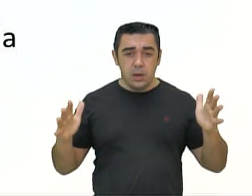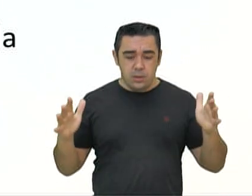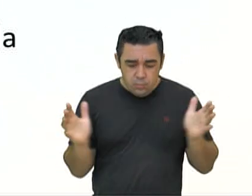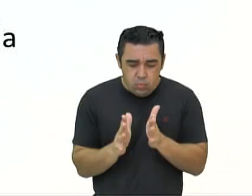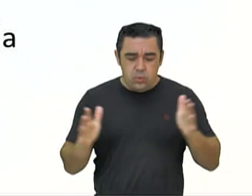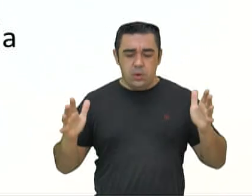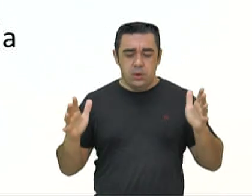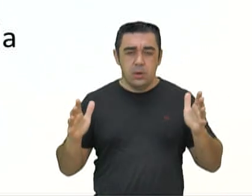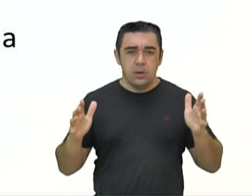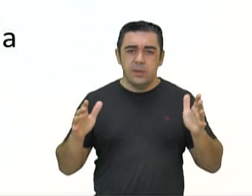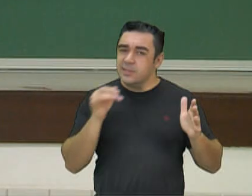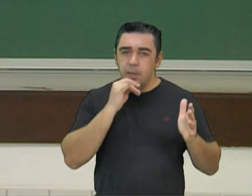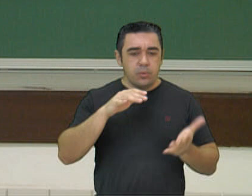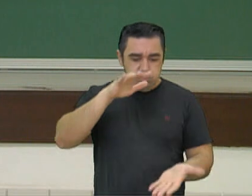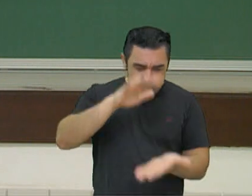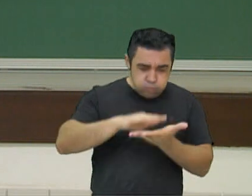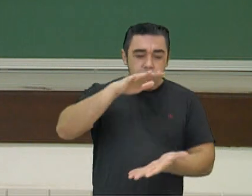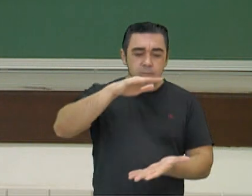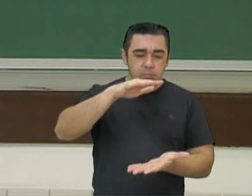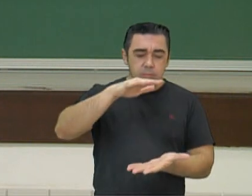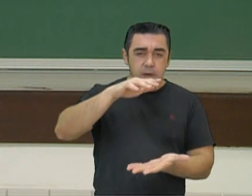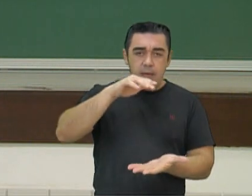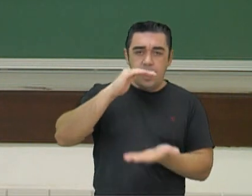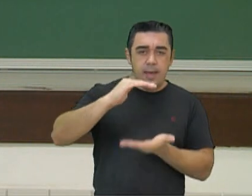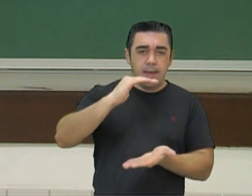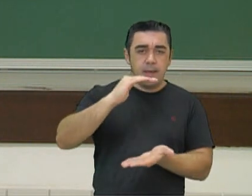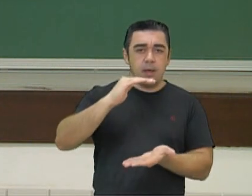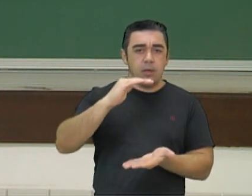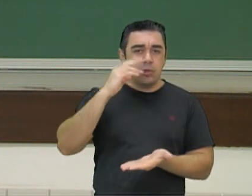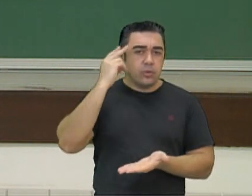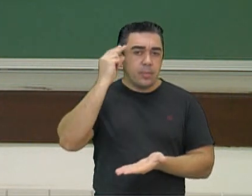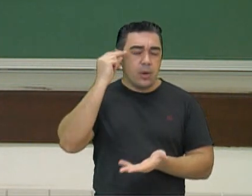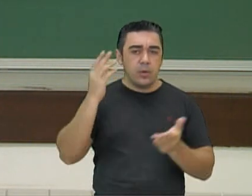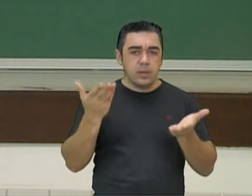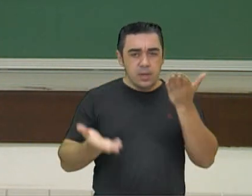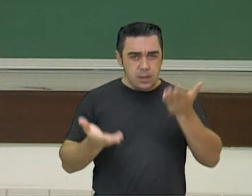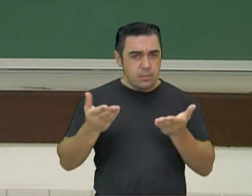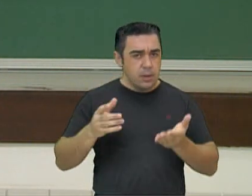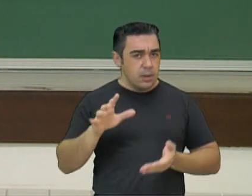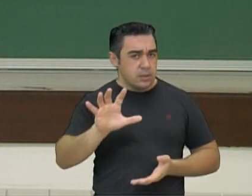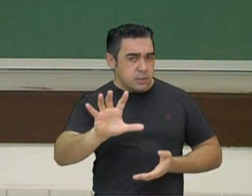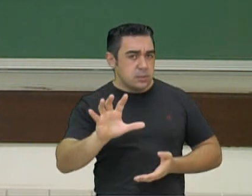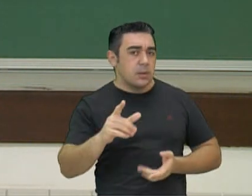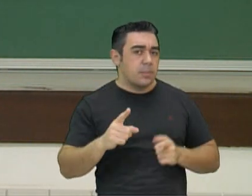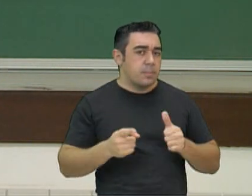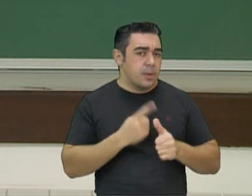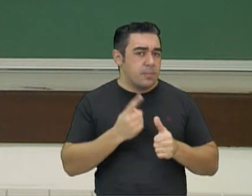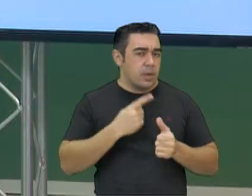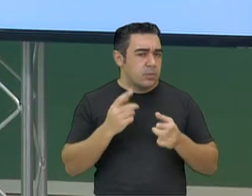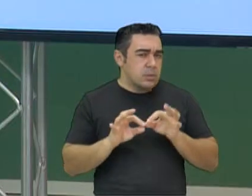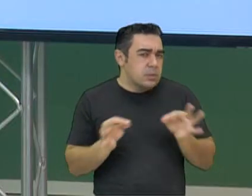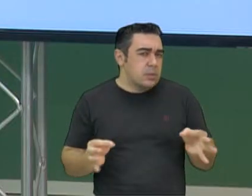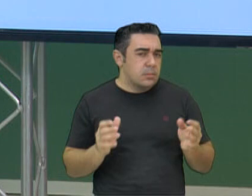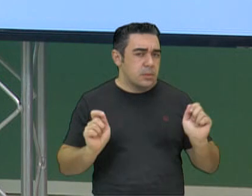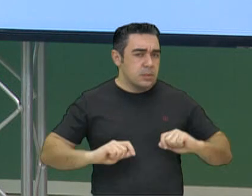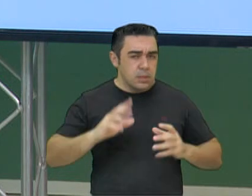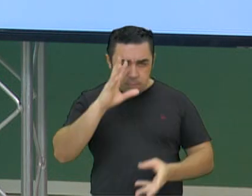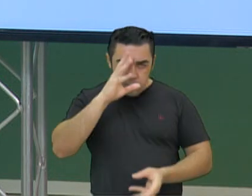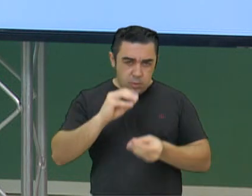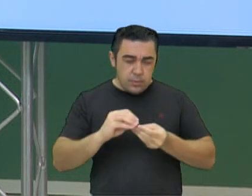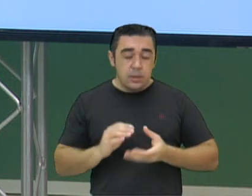tenta voltar para a sua situação de equilíbrio. Então essa é uma primeira situação bastante simples de ser vista,